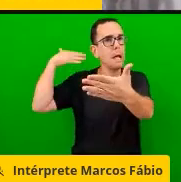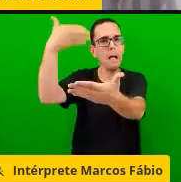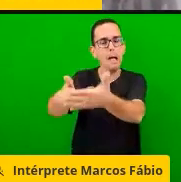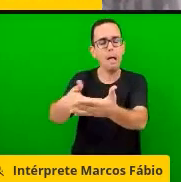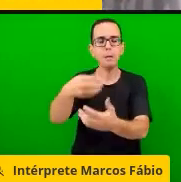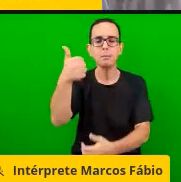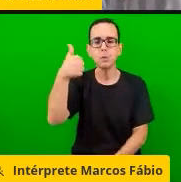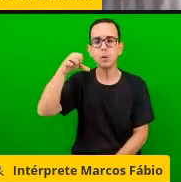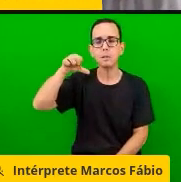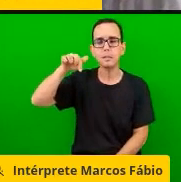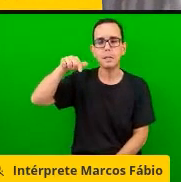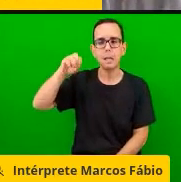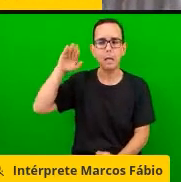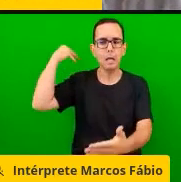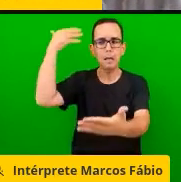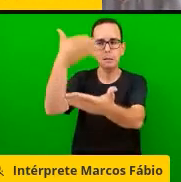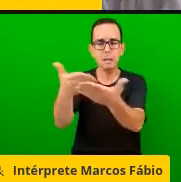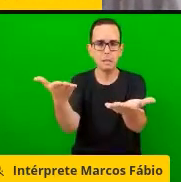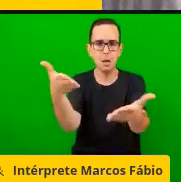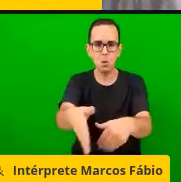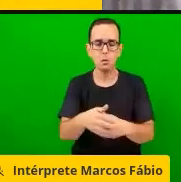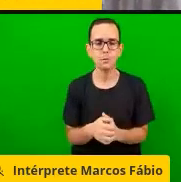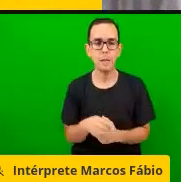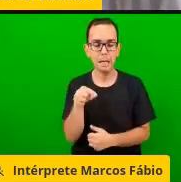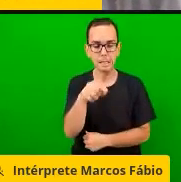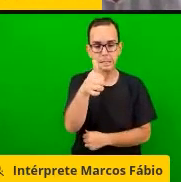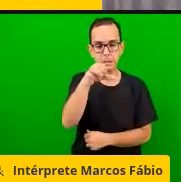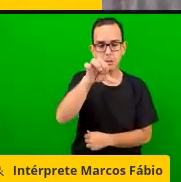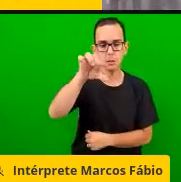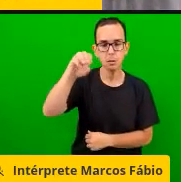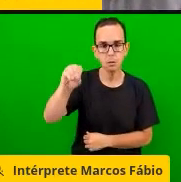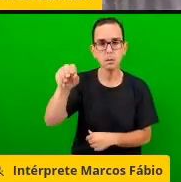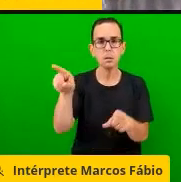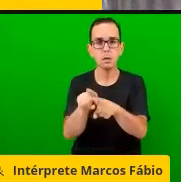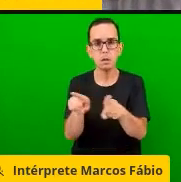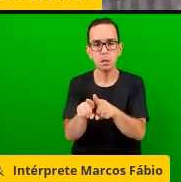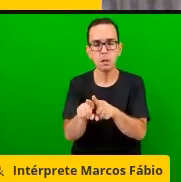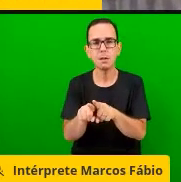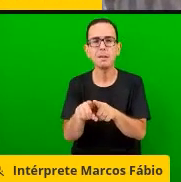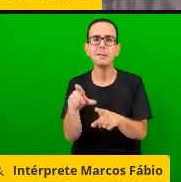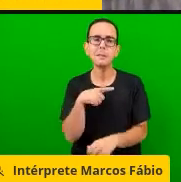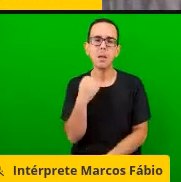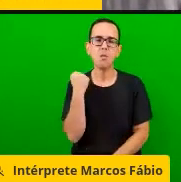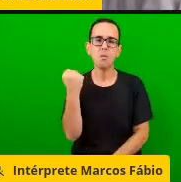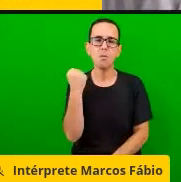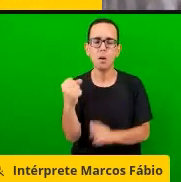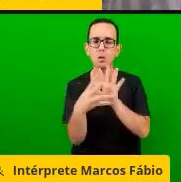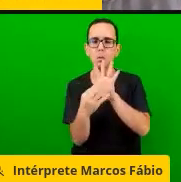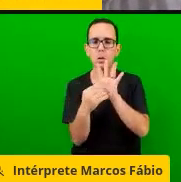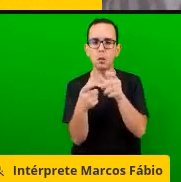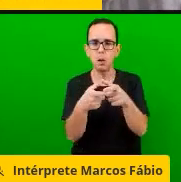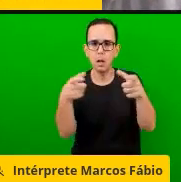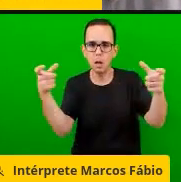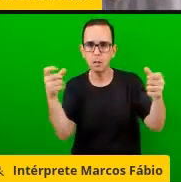implantado na América Latina, aqui na década de 90, a gente teve uma predominância desse modelo muito grande,